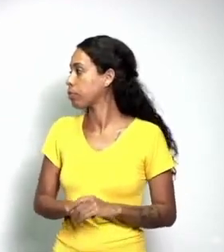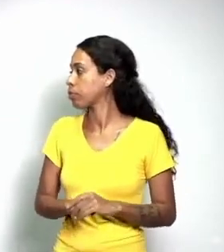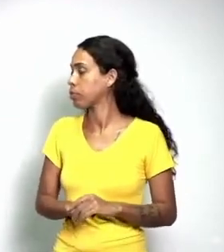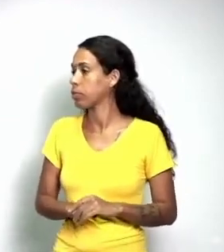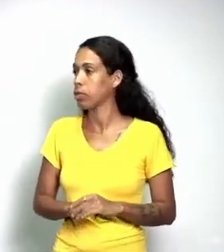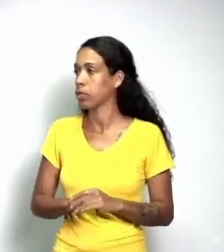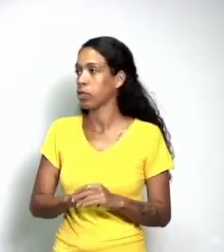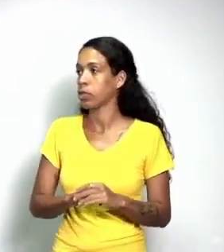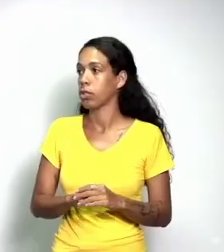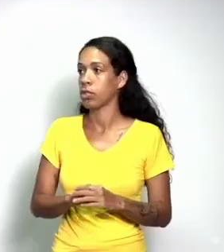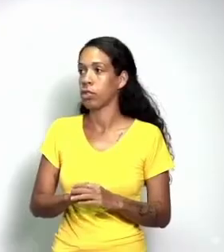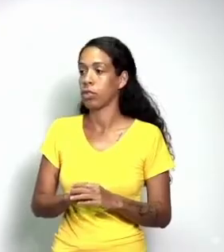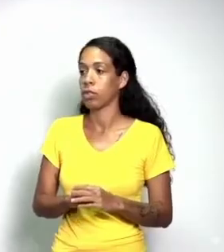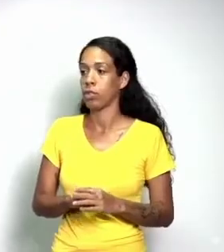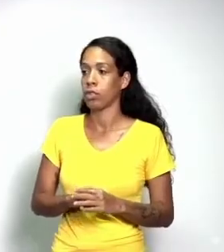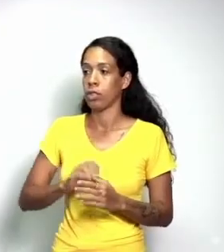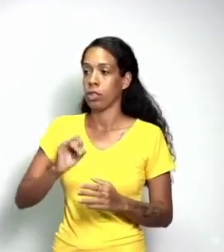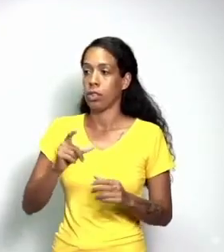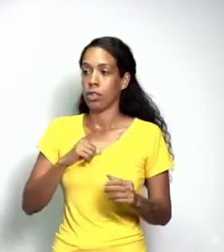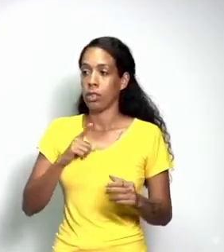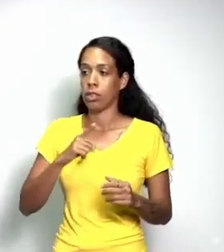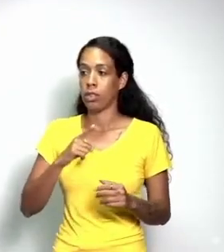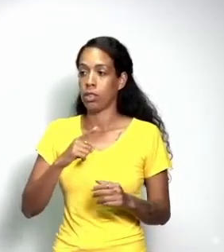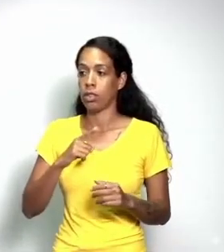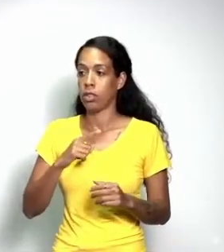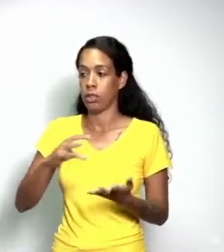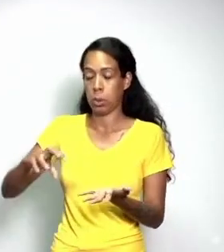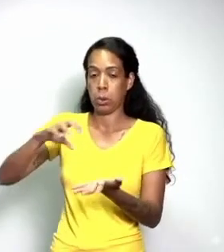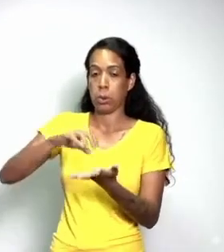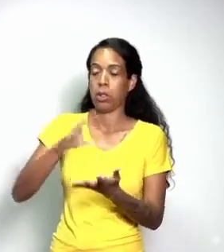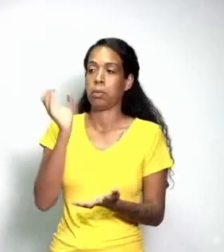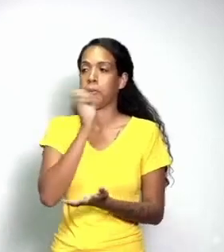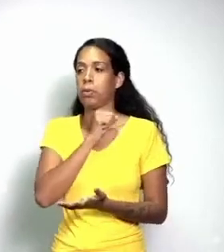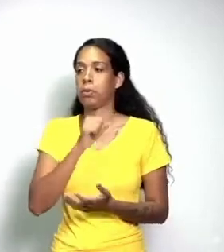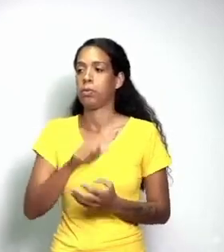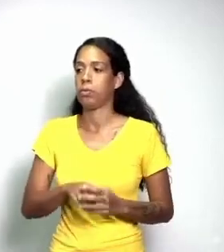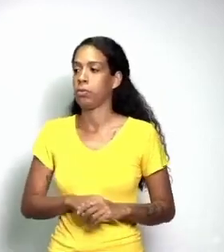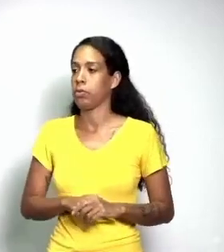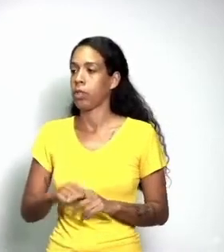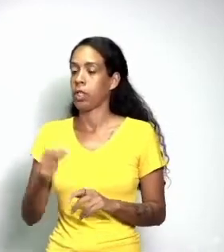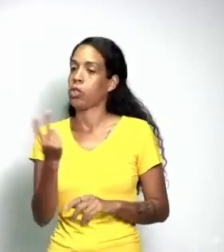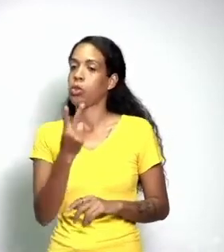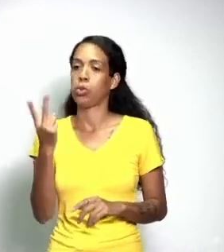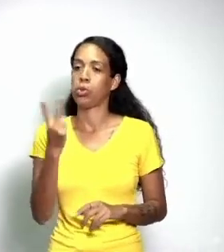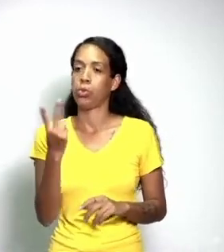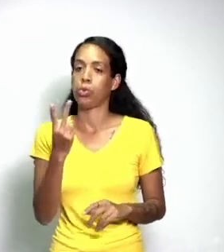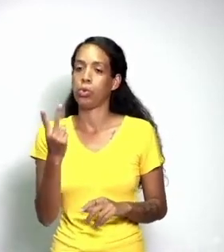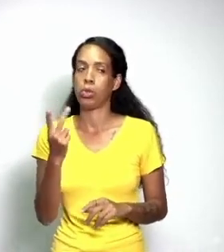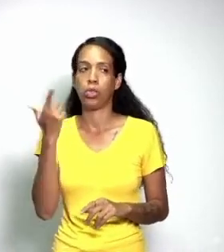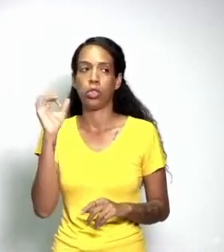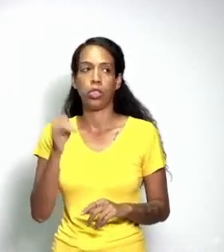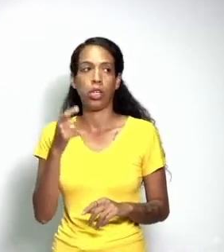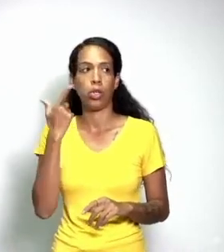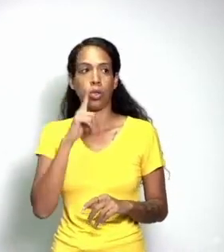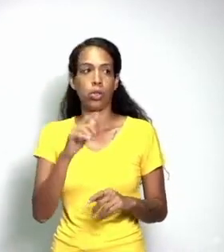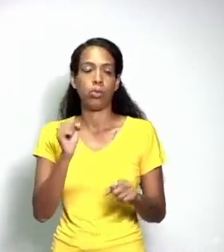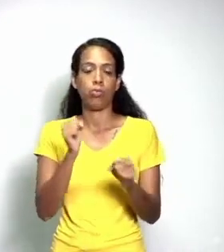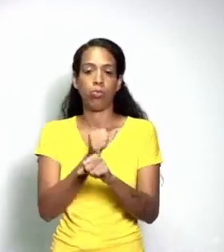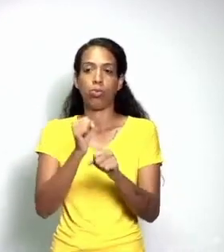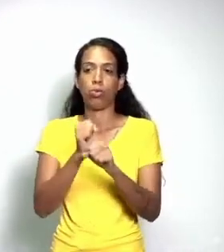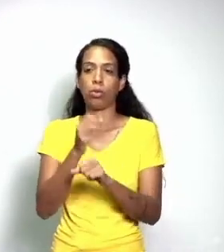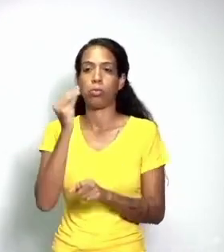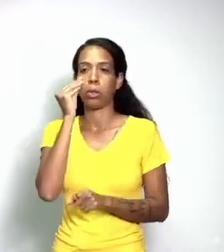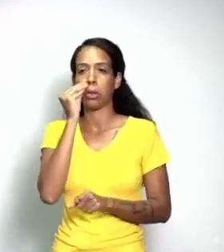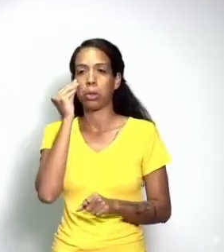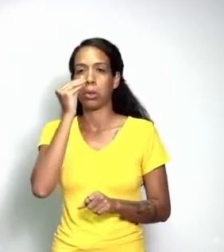do controle de foco, que eu comentei que a gente tem o engate rápido. Então, são essas duas peças que eles já construíram, que eles estão fazendo